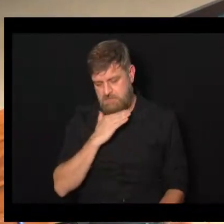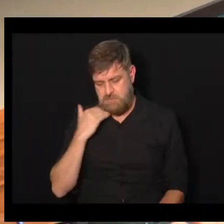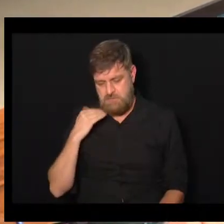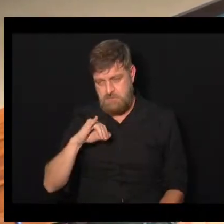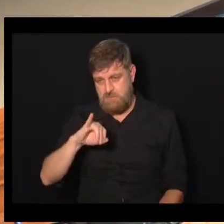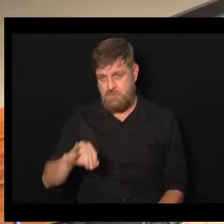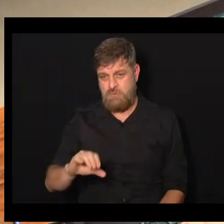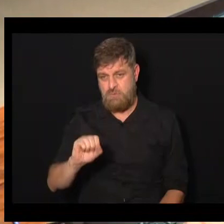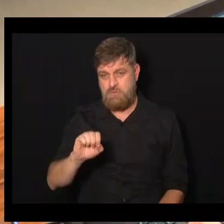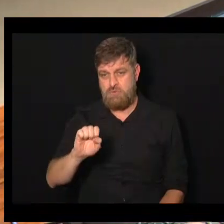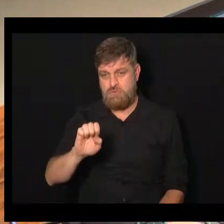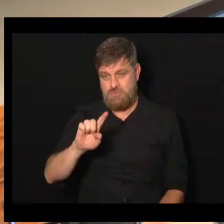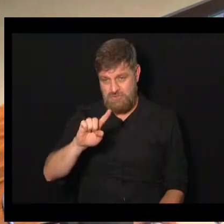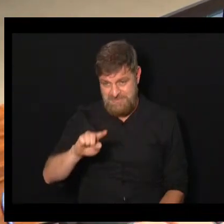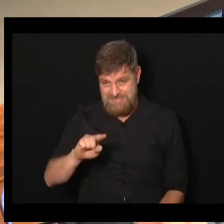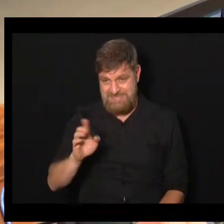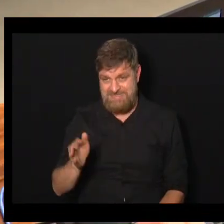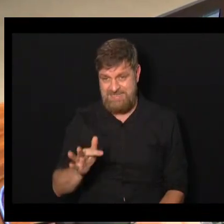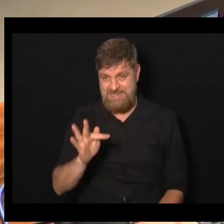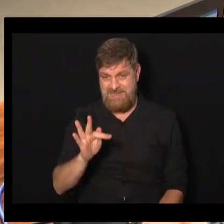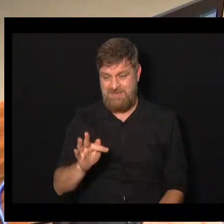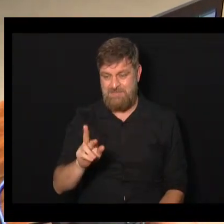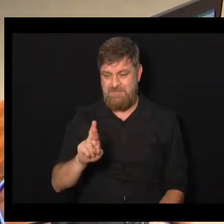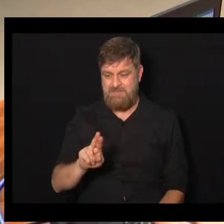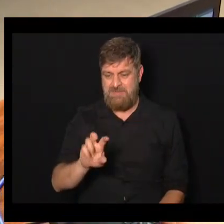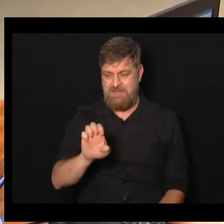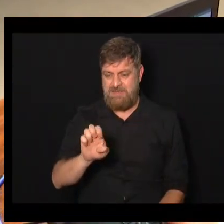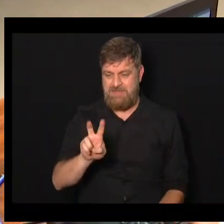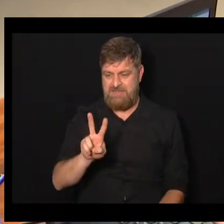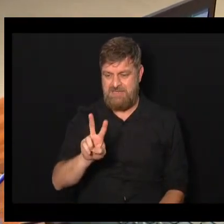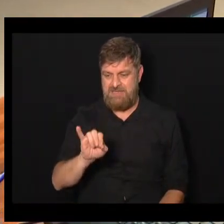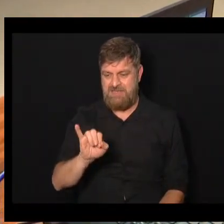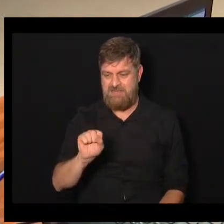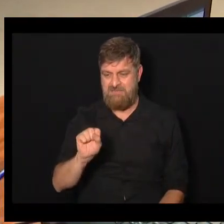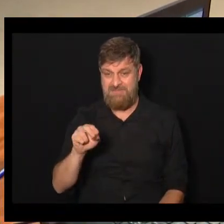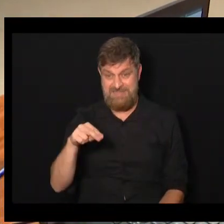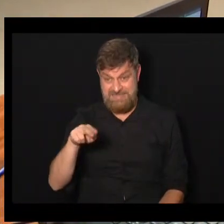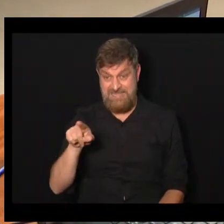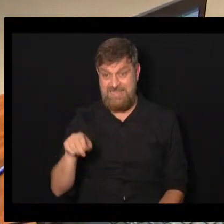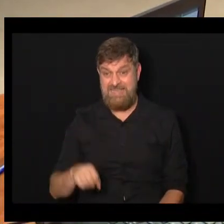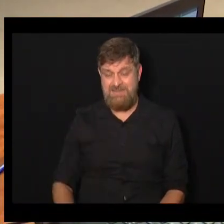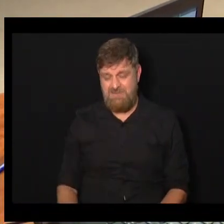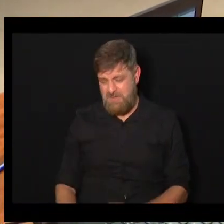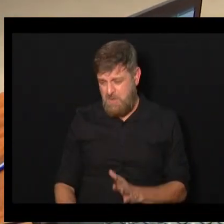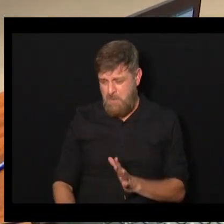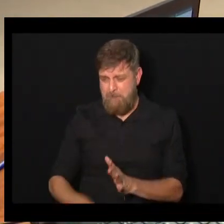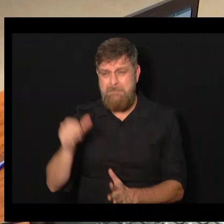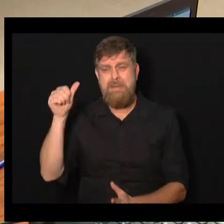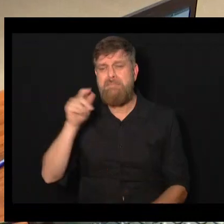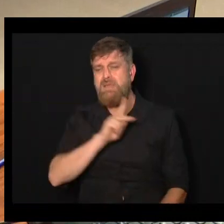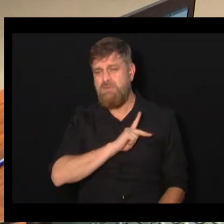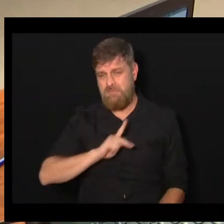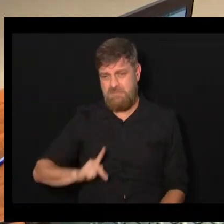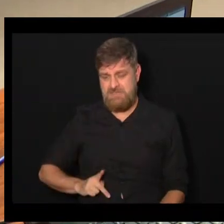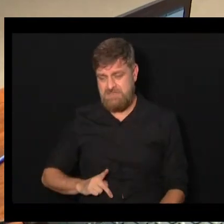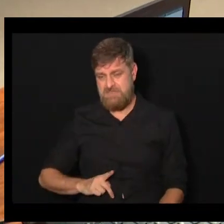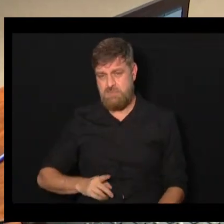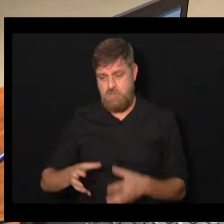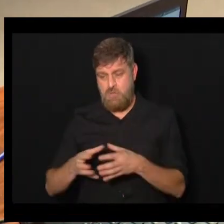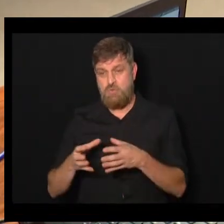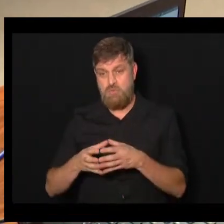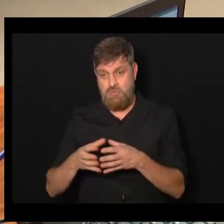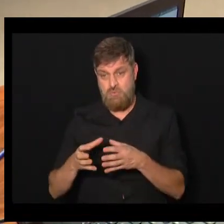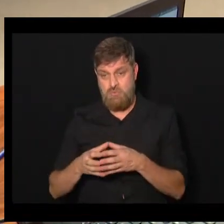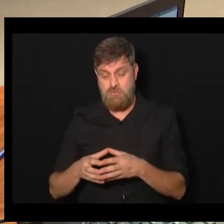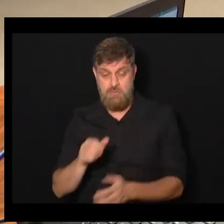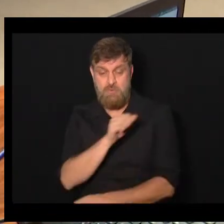Antônio Trevisan. Ele veio de Itápolis, da Direito, na primeira turma da faculdade, foi o primeiro presidente do diretório acadêmico